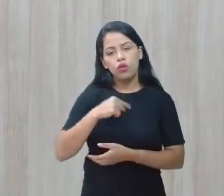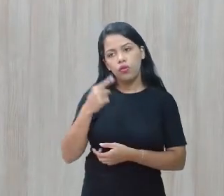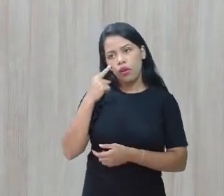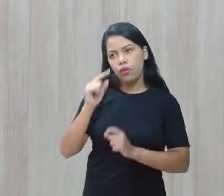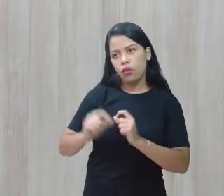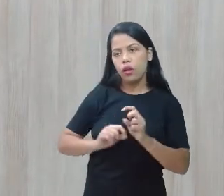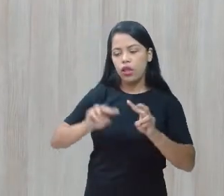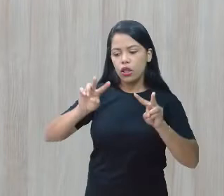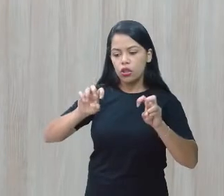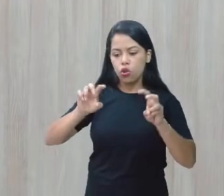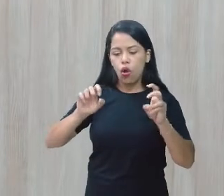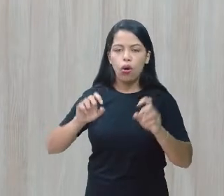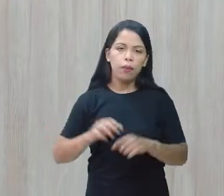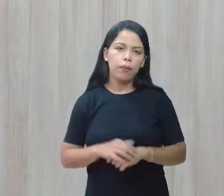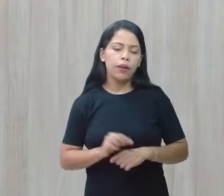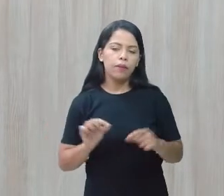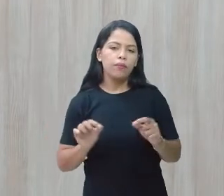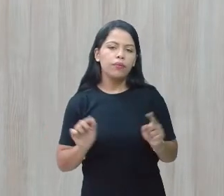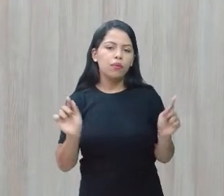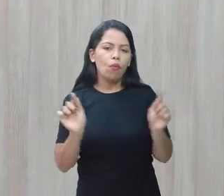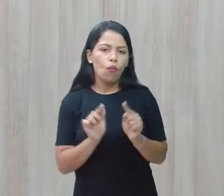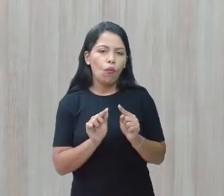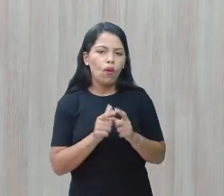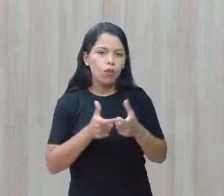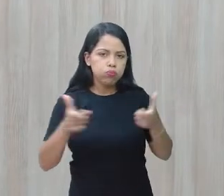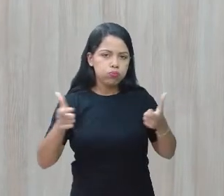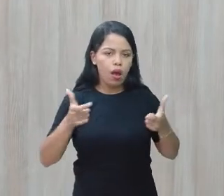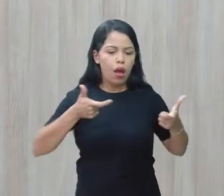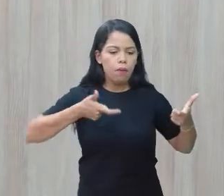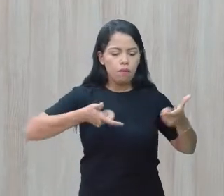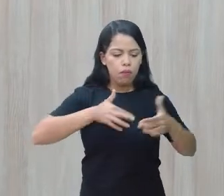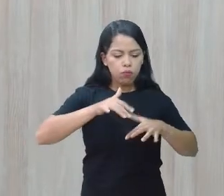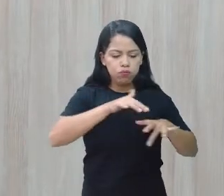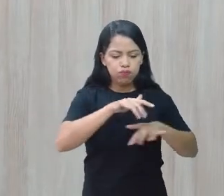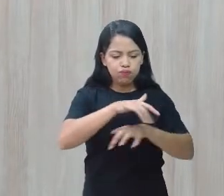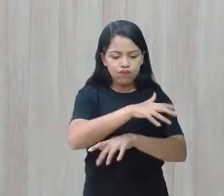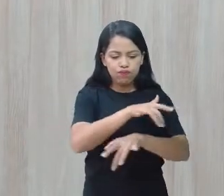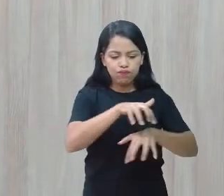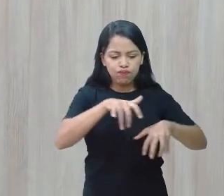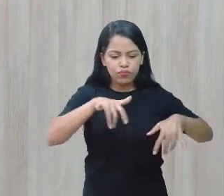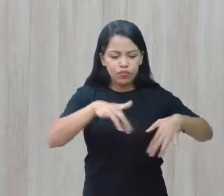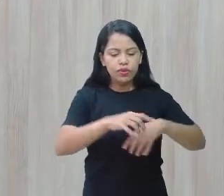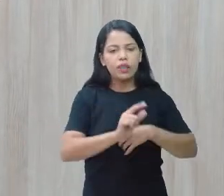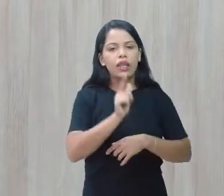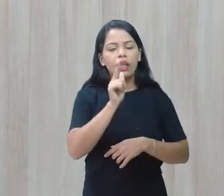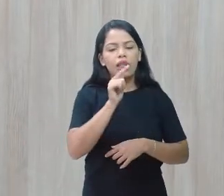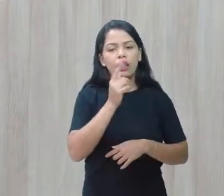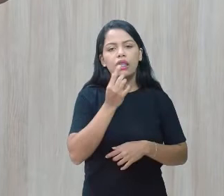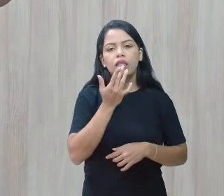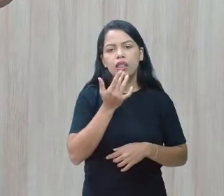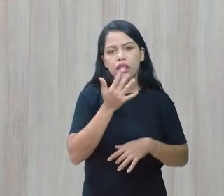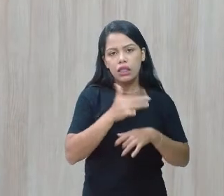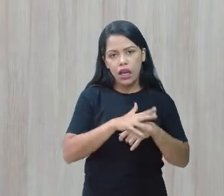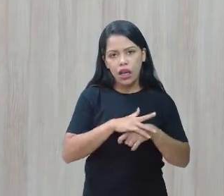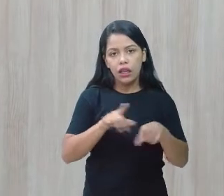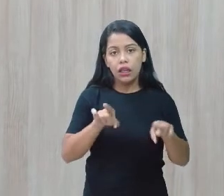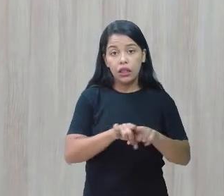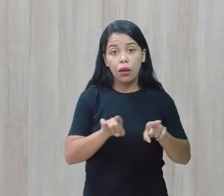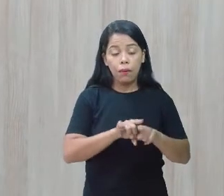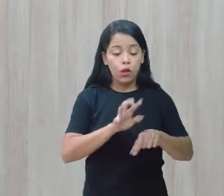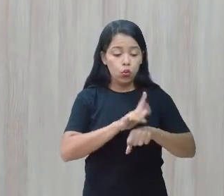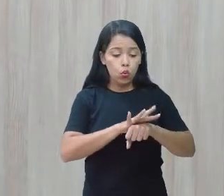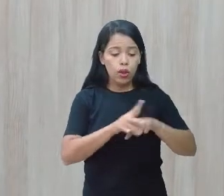a questão da pequena e grande circulação e também no que diz respeito às doenças cardiovasculares. Então, é